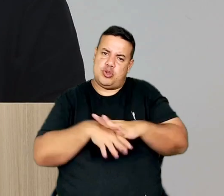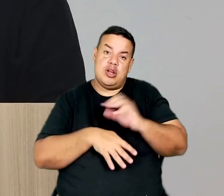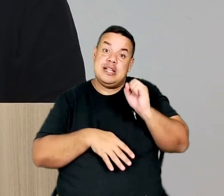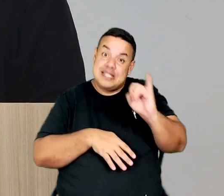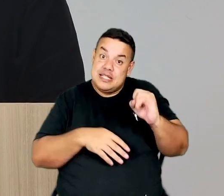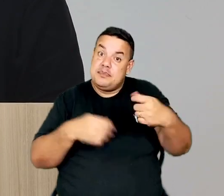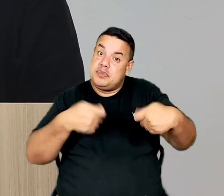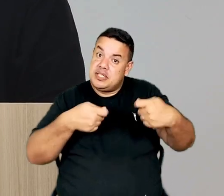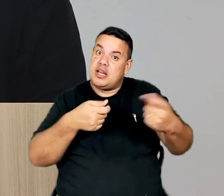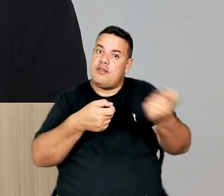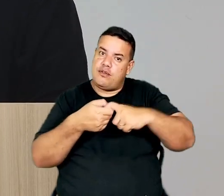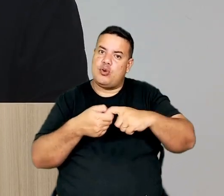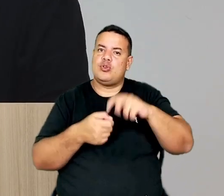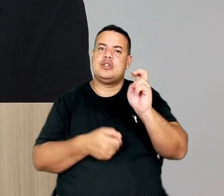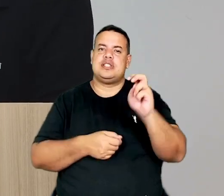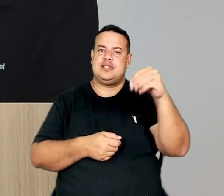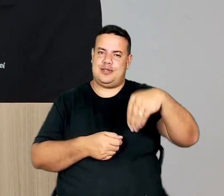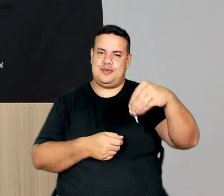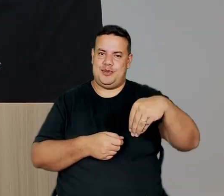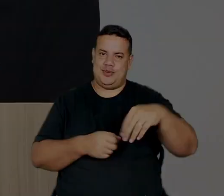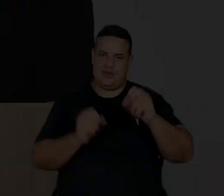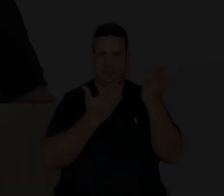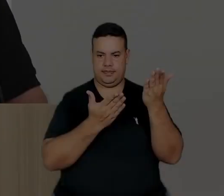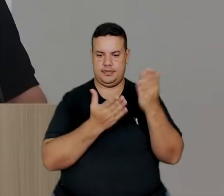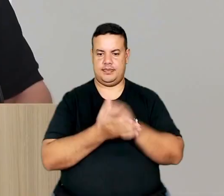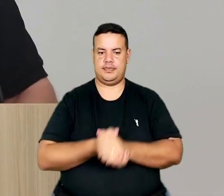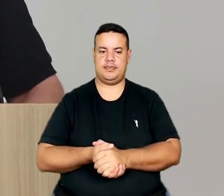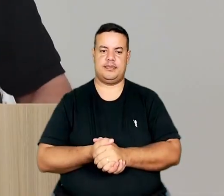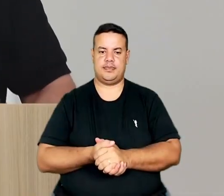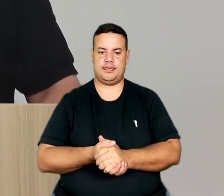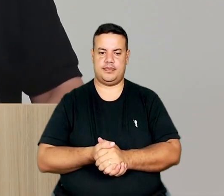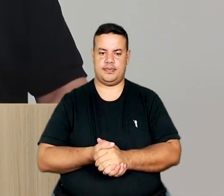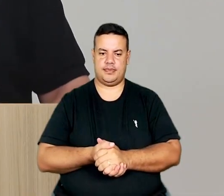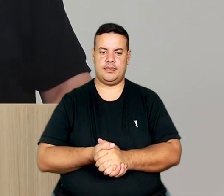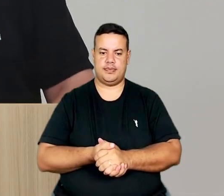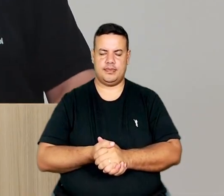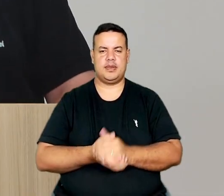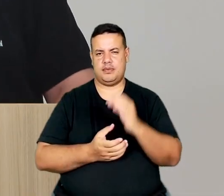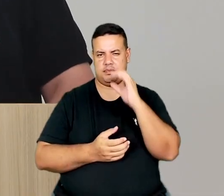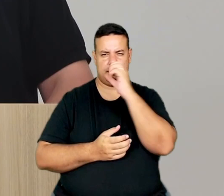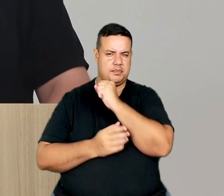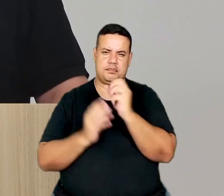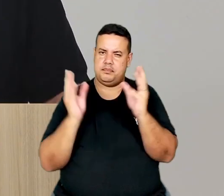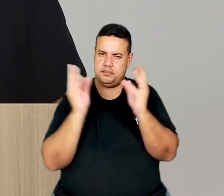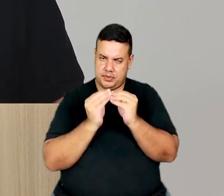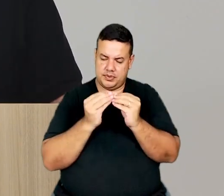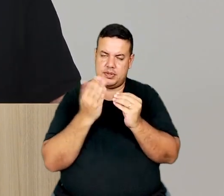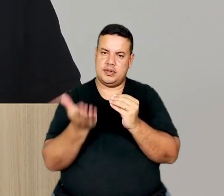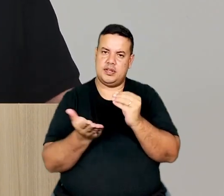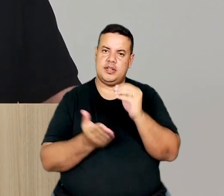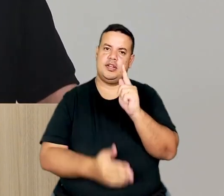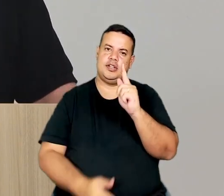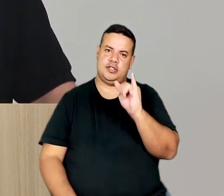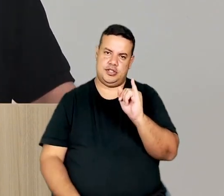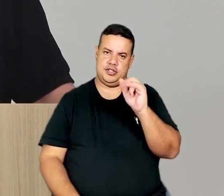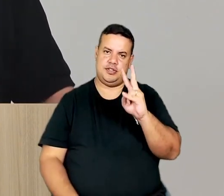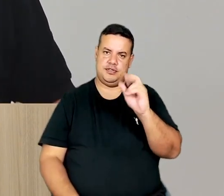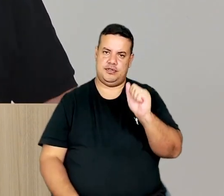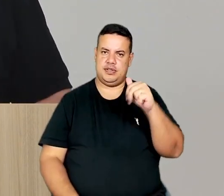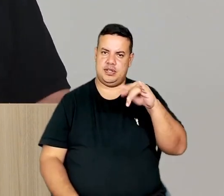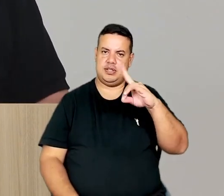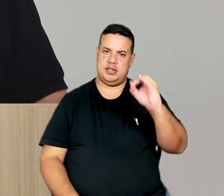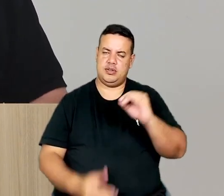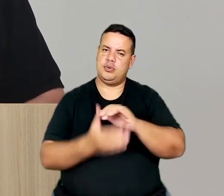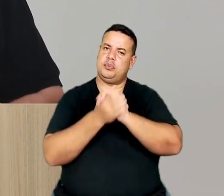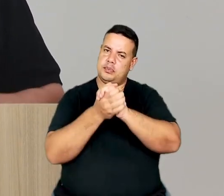voltamos nos 5 minutos. Um abraço a todos. Você bem breve. Quero aqui também, Givanildo, parabenizar você por esse tempo que você